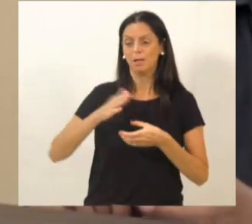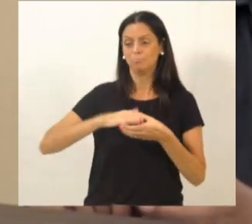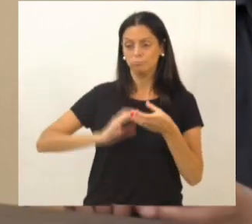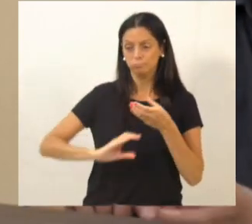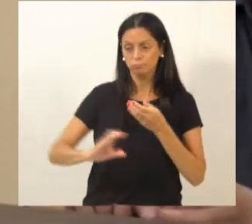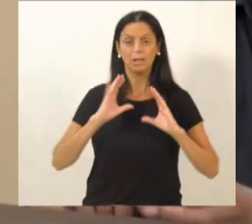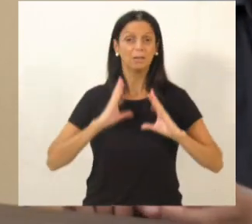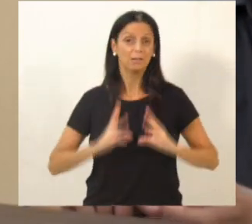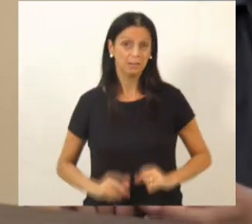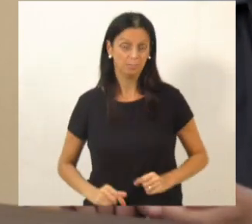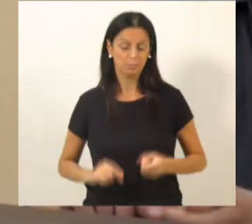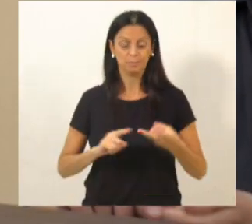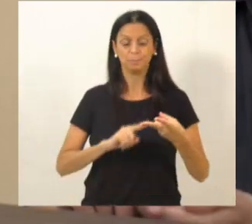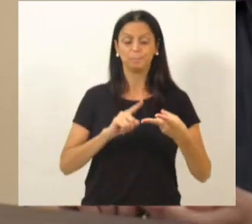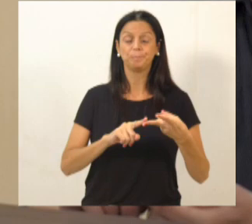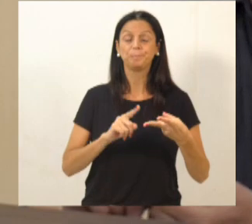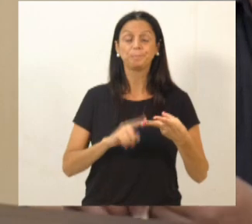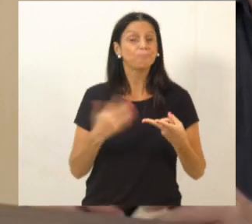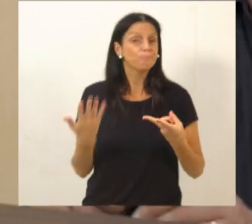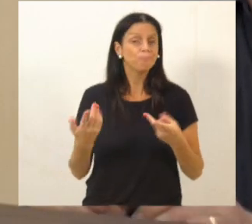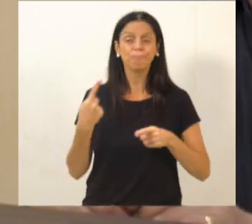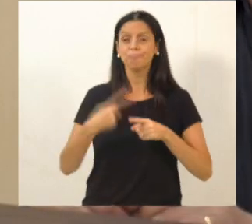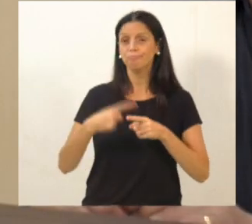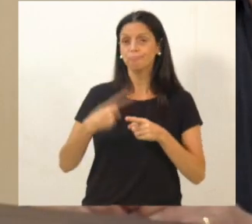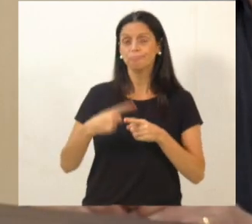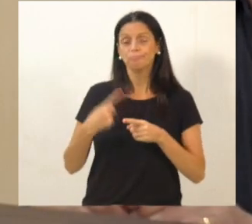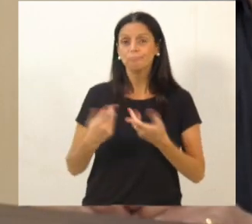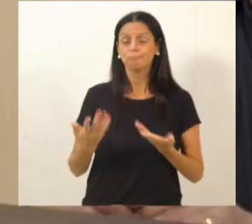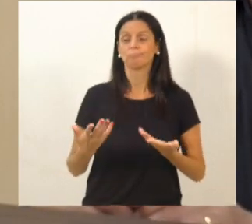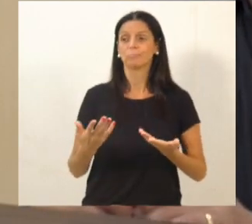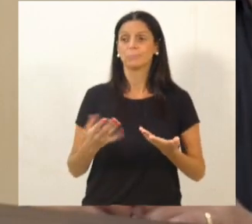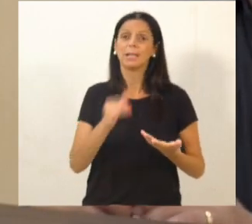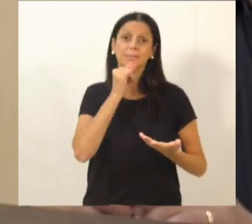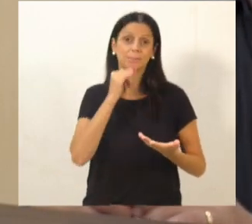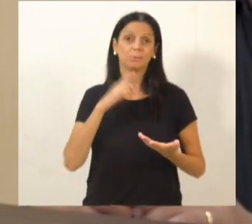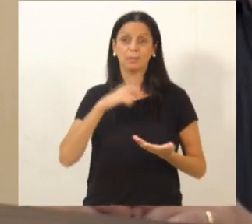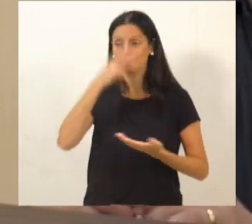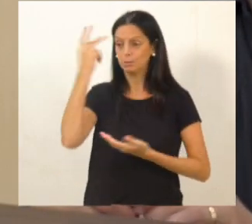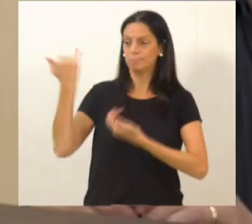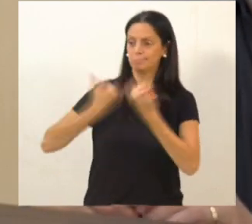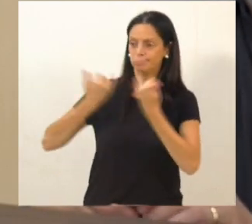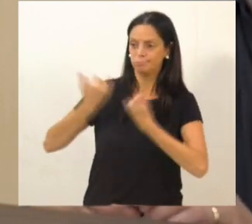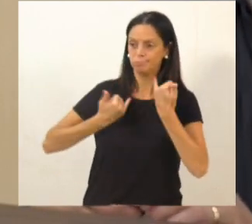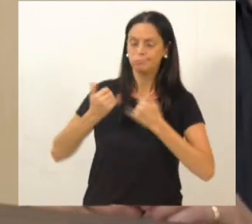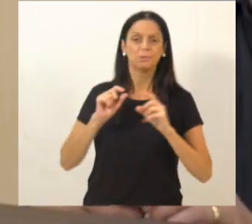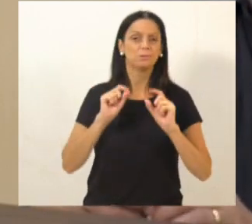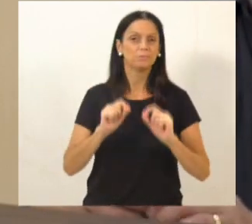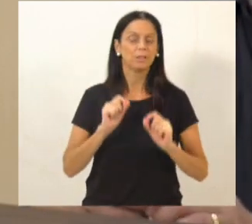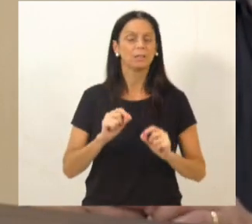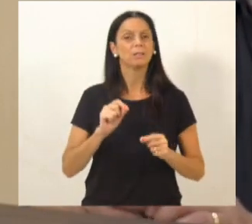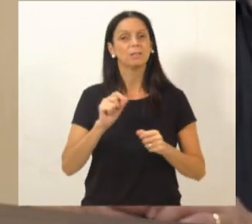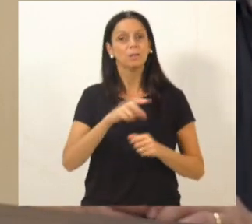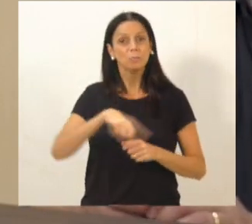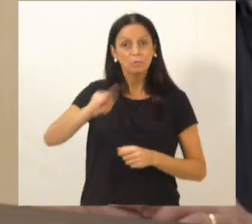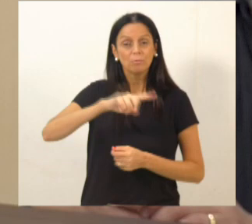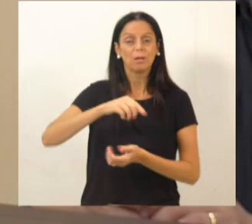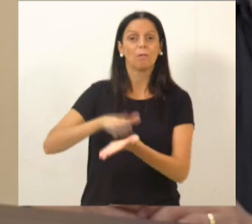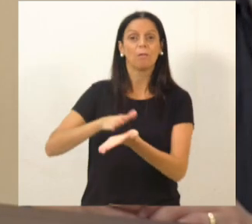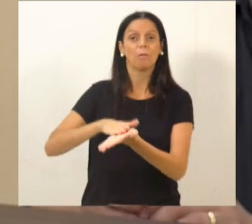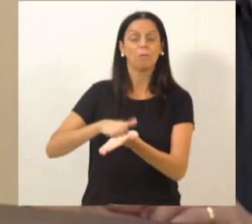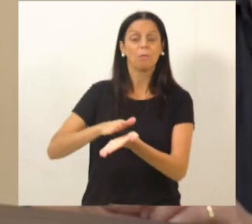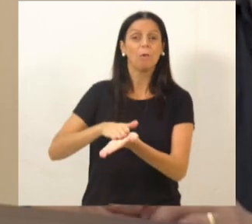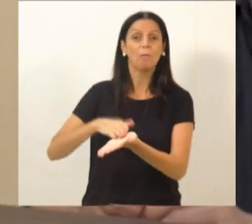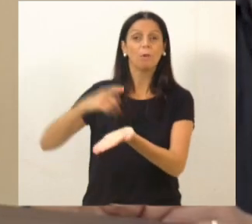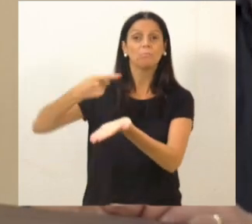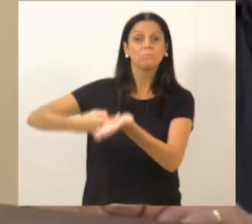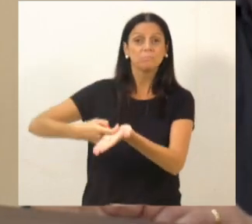pergunta. A segunda pergunta, por que tem nós recebemos muitas notícias de que está sendo cobrado a tarifa do esgoto e